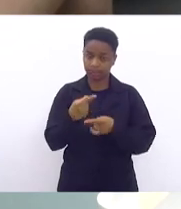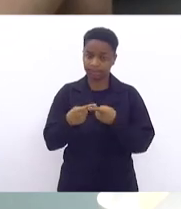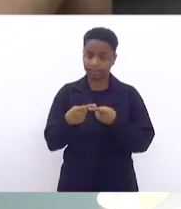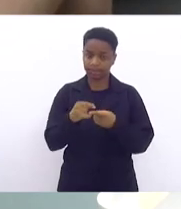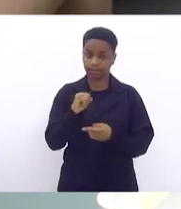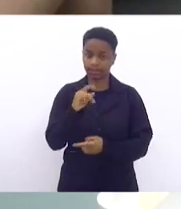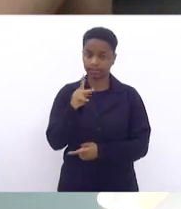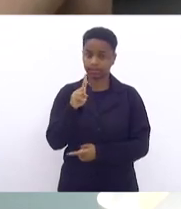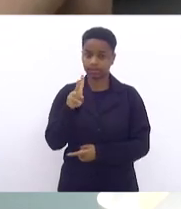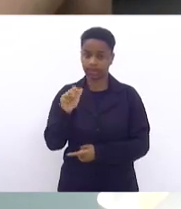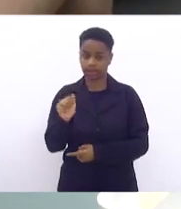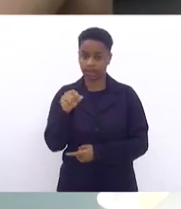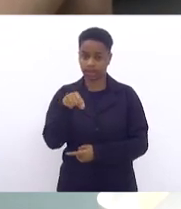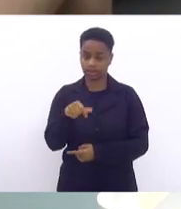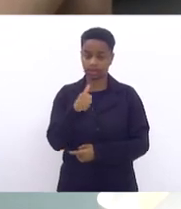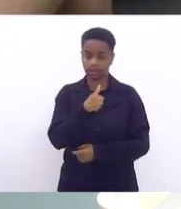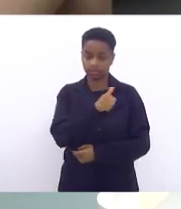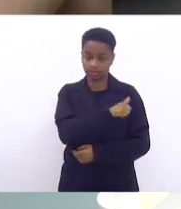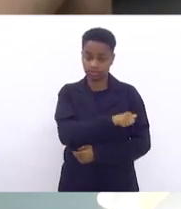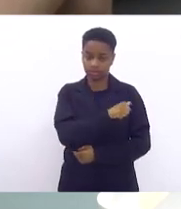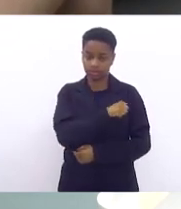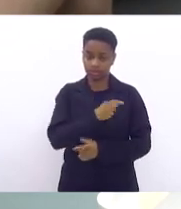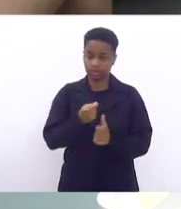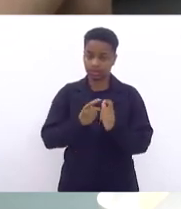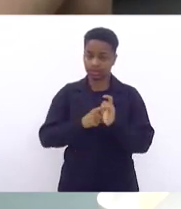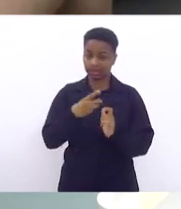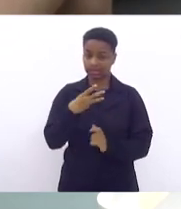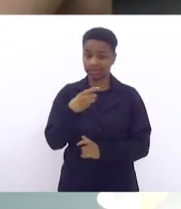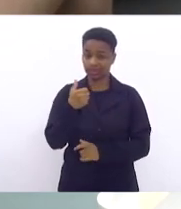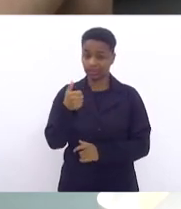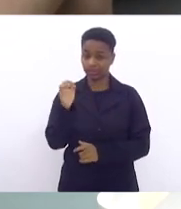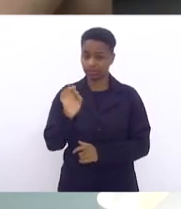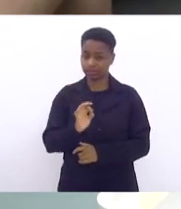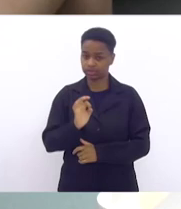do Rio de Janeiro está com uma inadimplência de 31%.